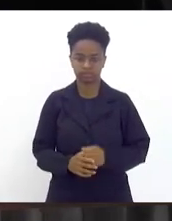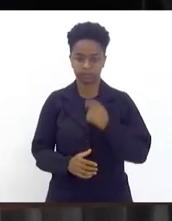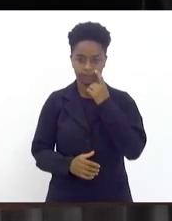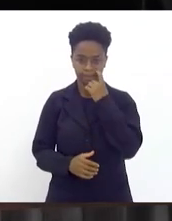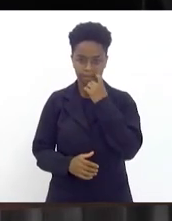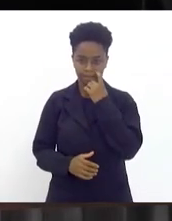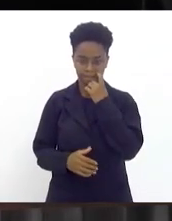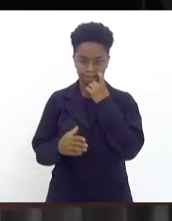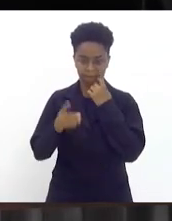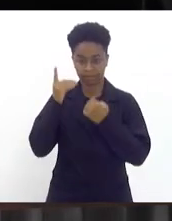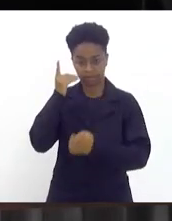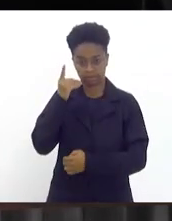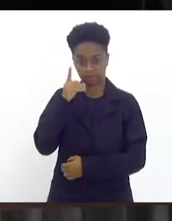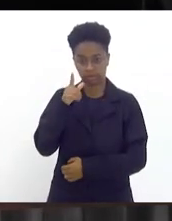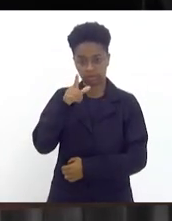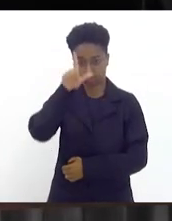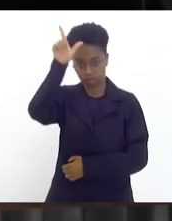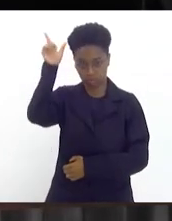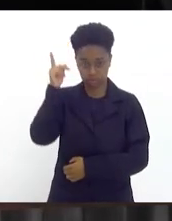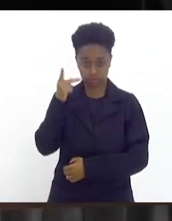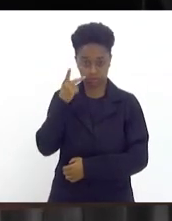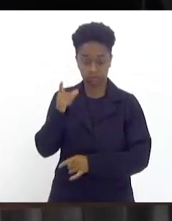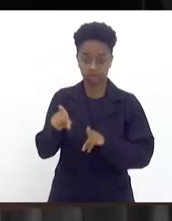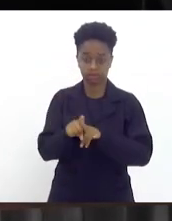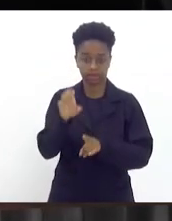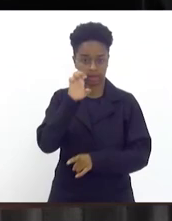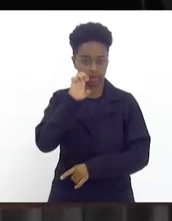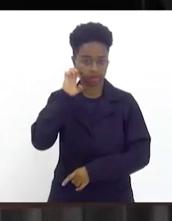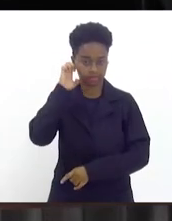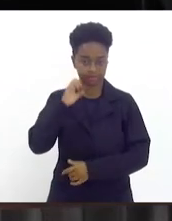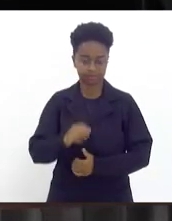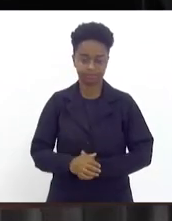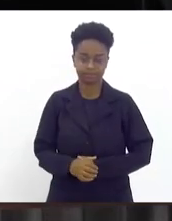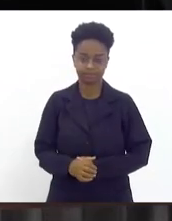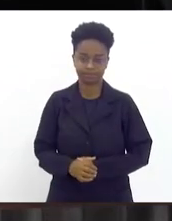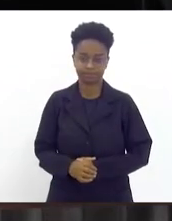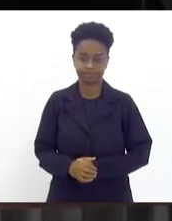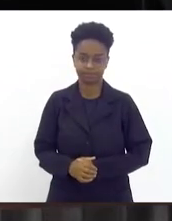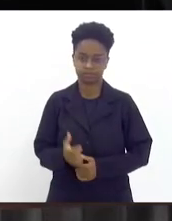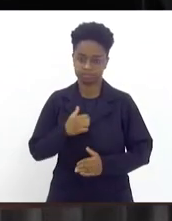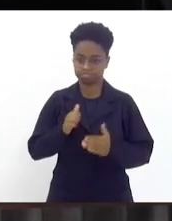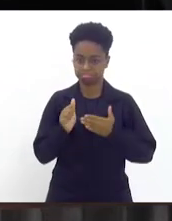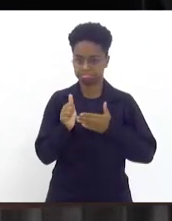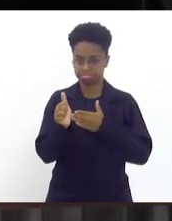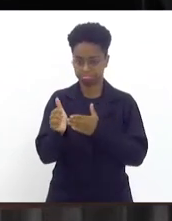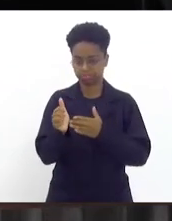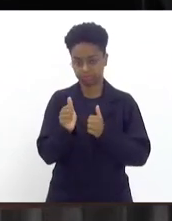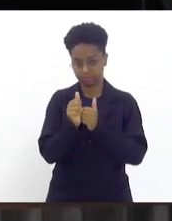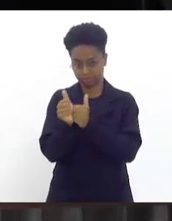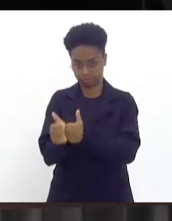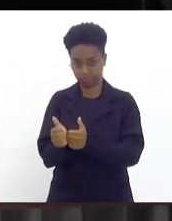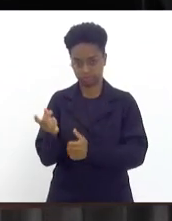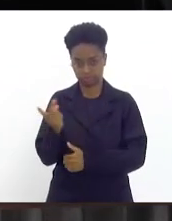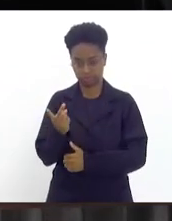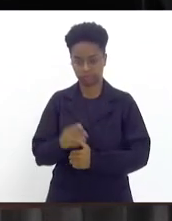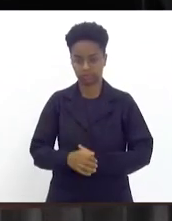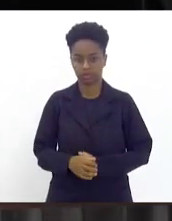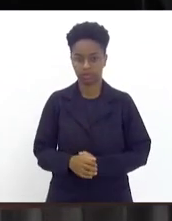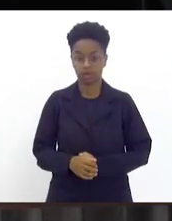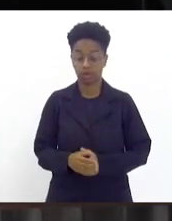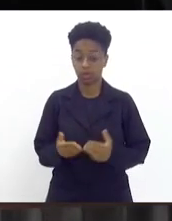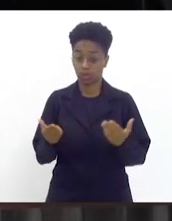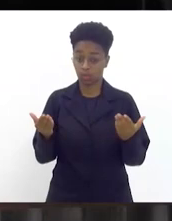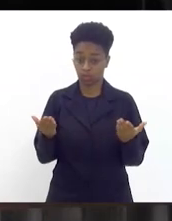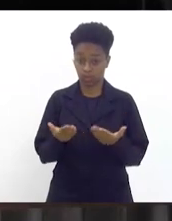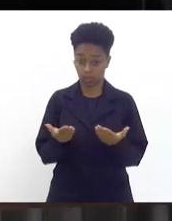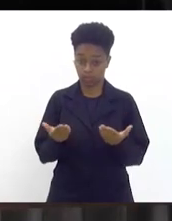o Deputado Luiz Paulo e a deputada Érica tá aqui hoje assim